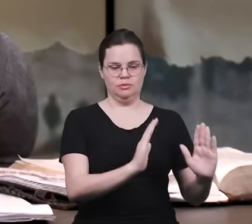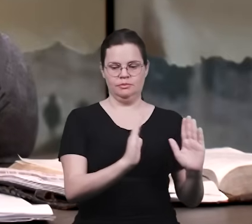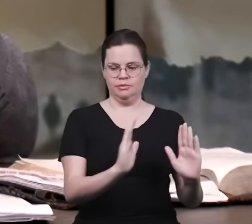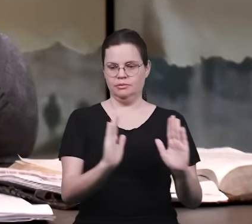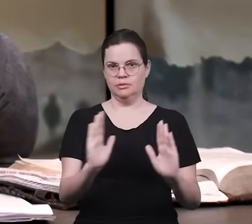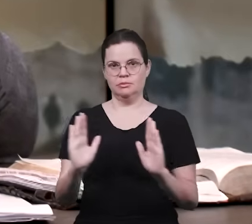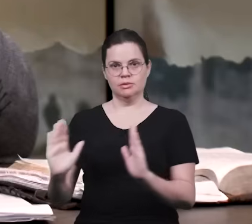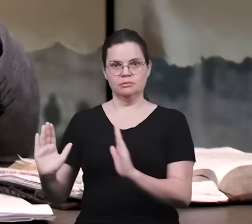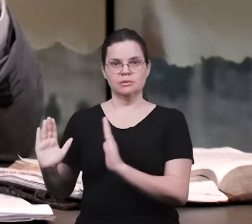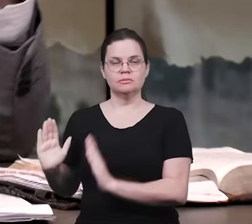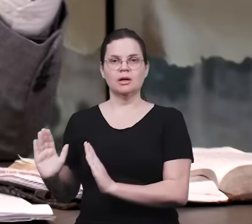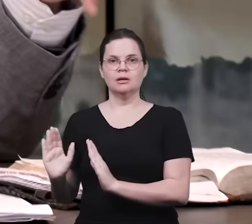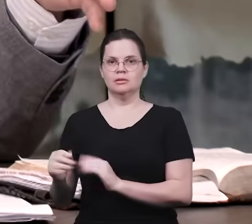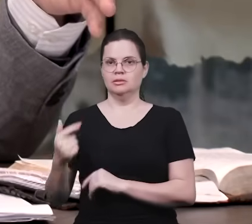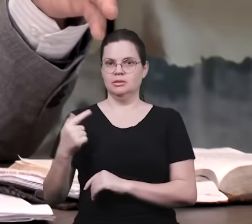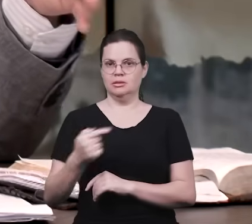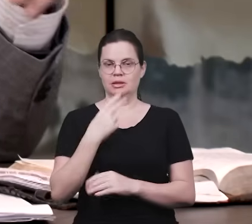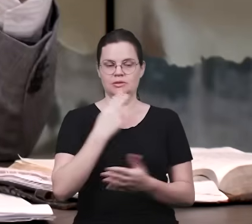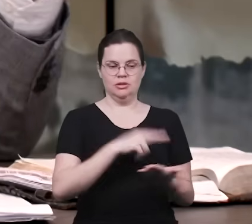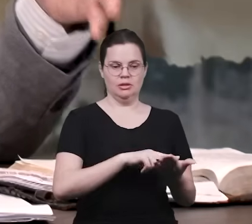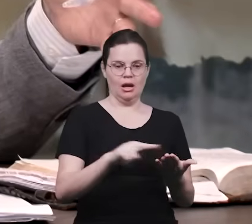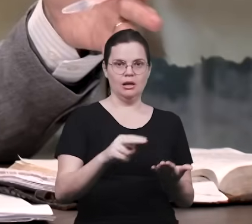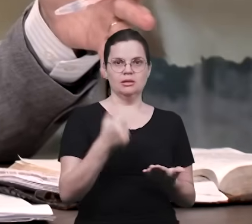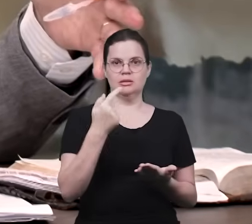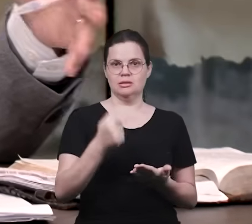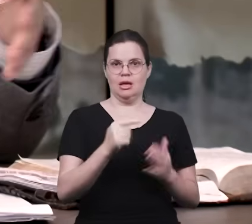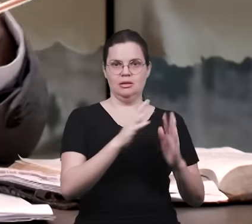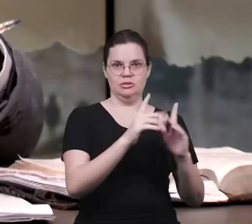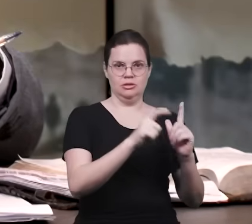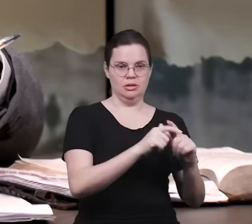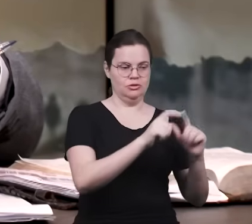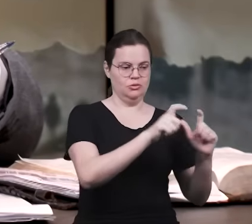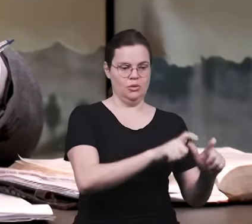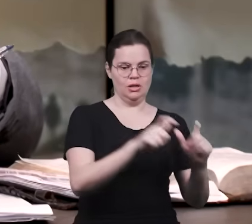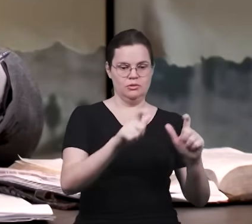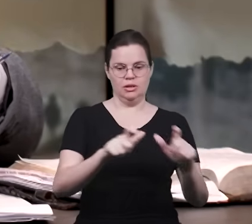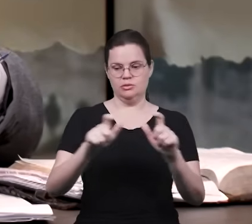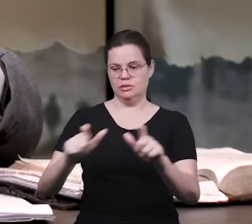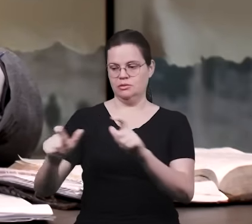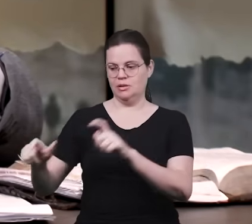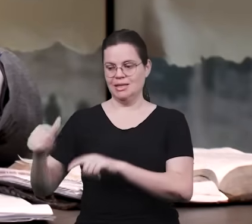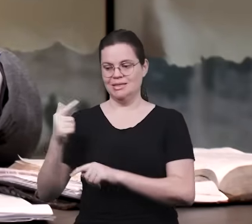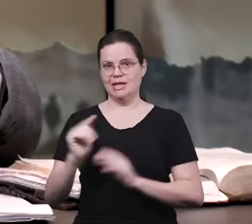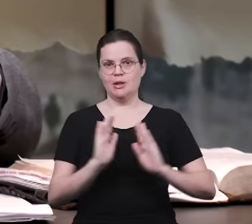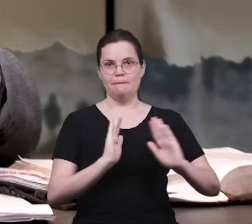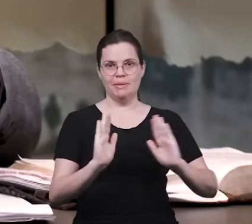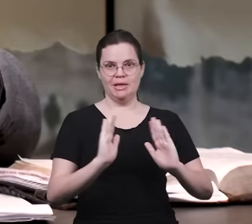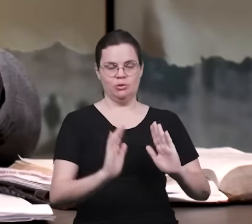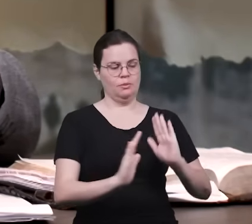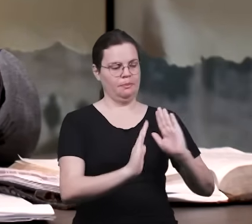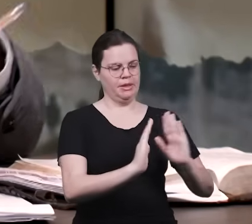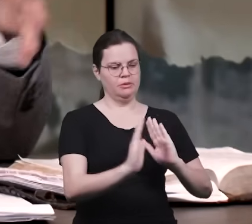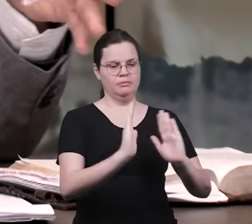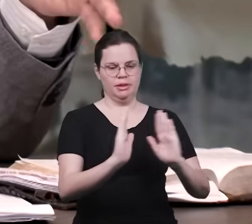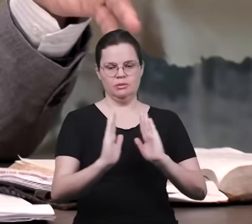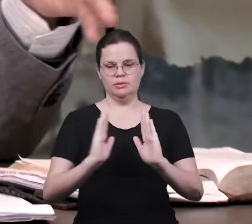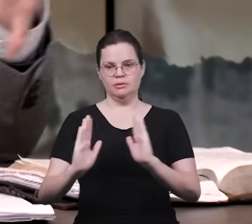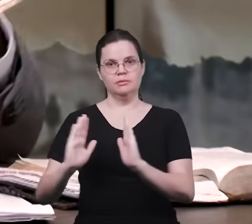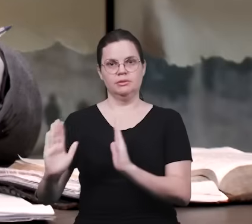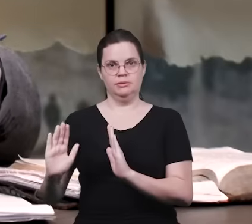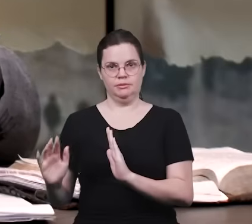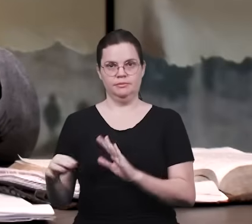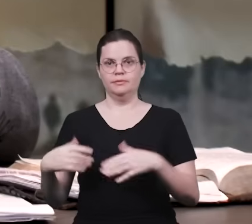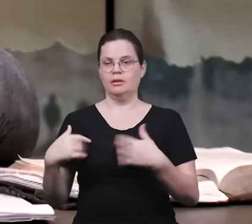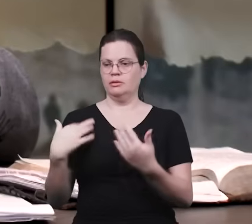da terra, as 7 cartas, as 7 igrejas. Então, esses períodos proféticos que a igreja viveu